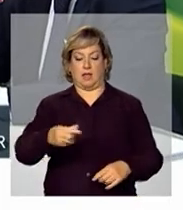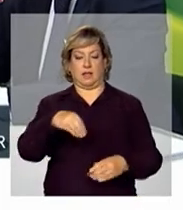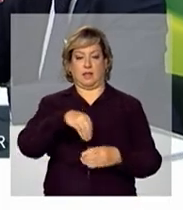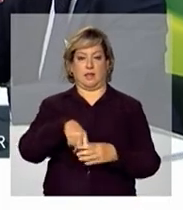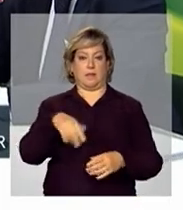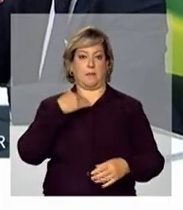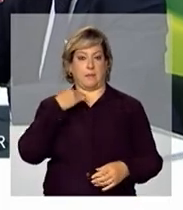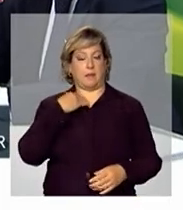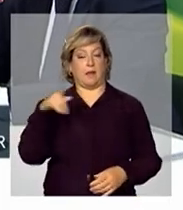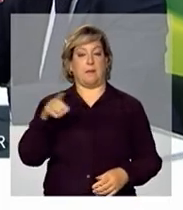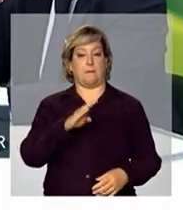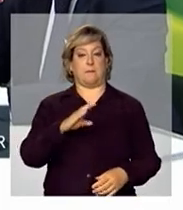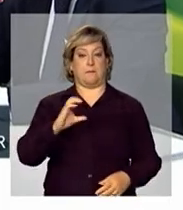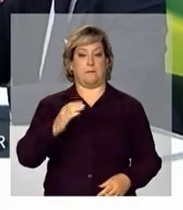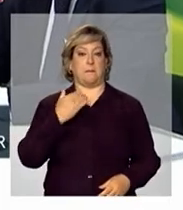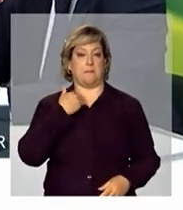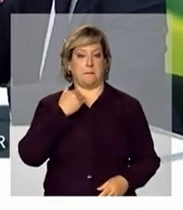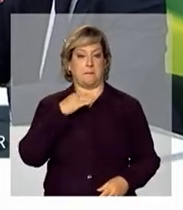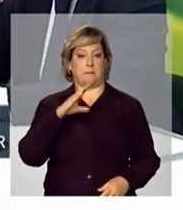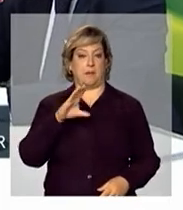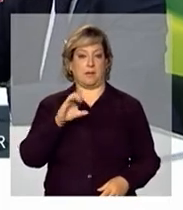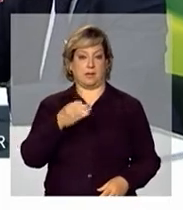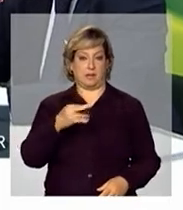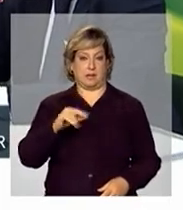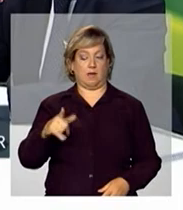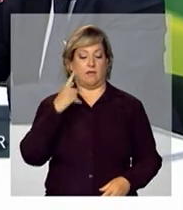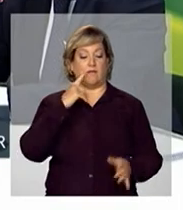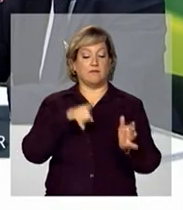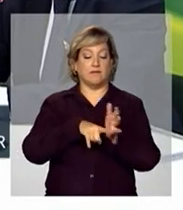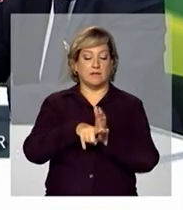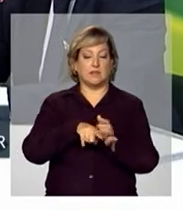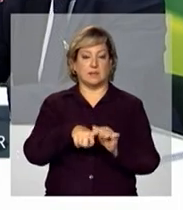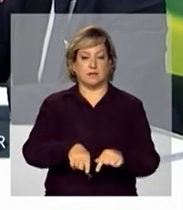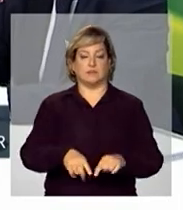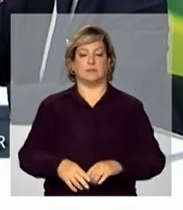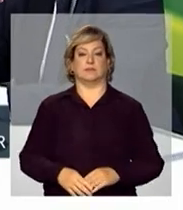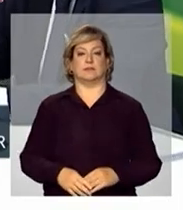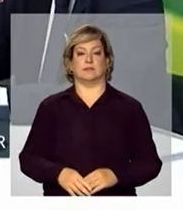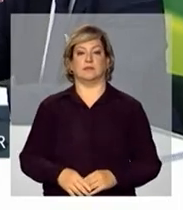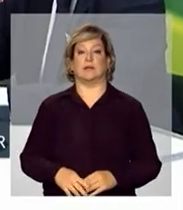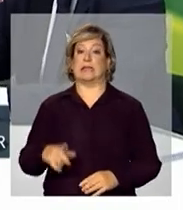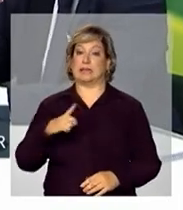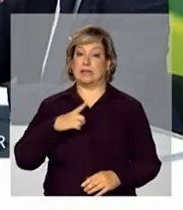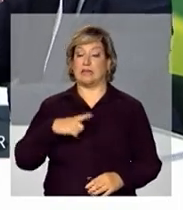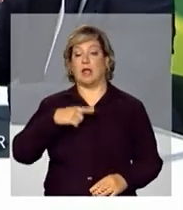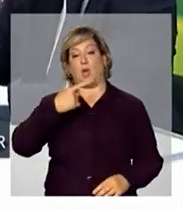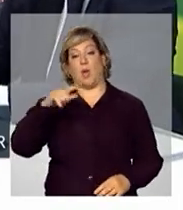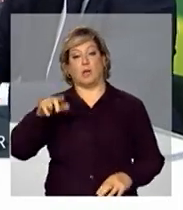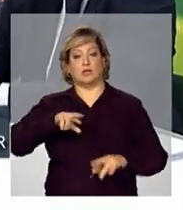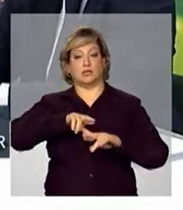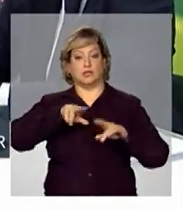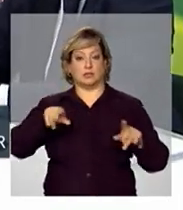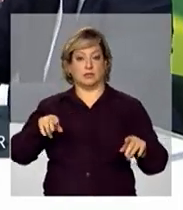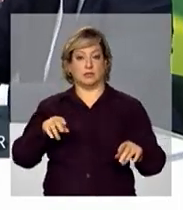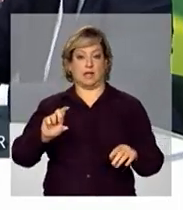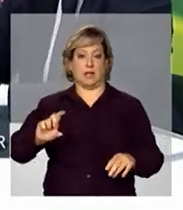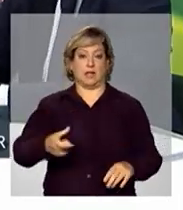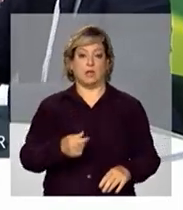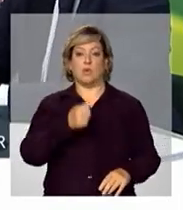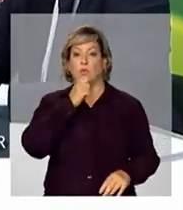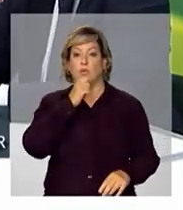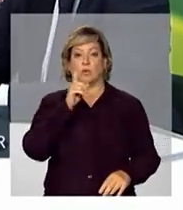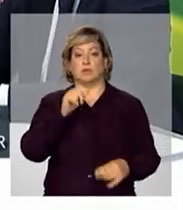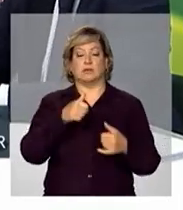financeira compete ao banco central é fiscalizar e ele olha isso essas condições tem outros tipos de cartão de cartões que não estão exatamente